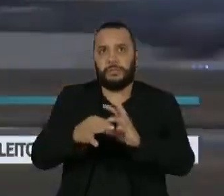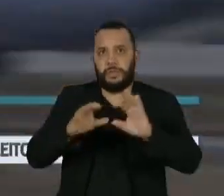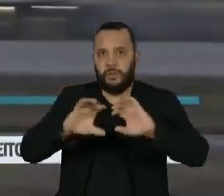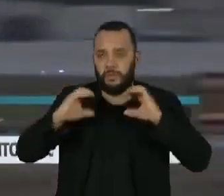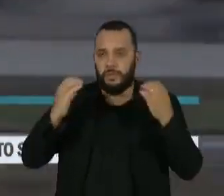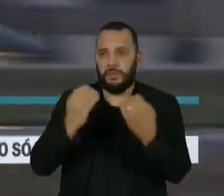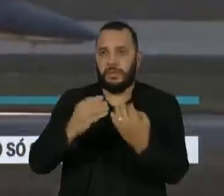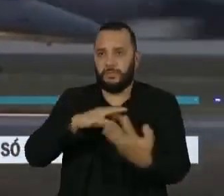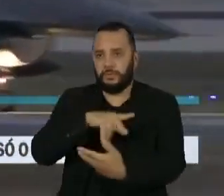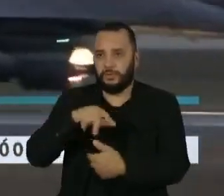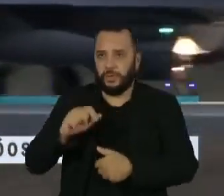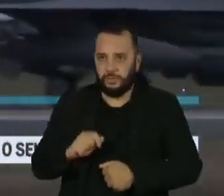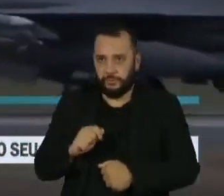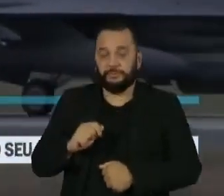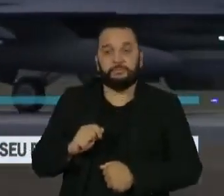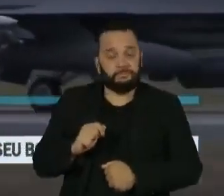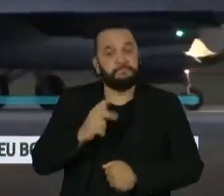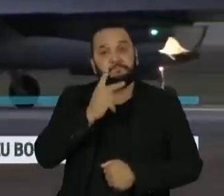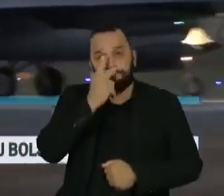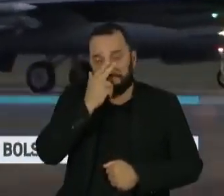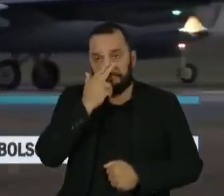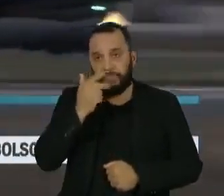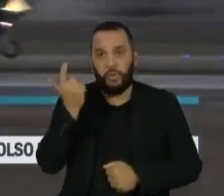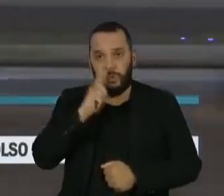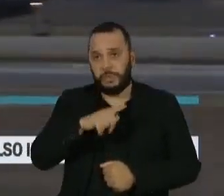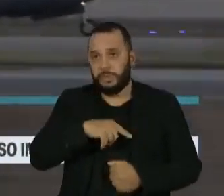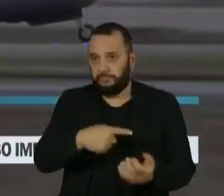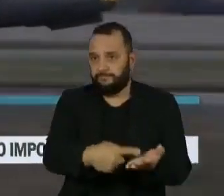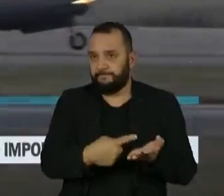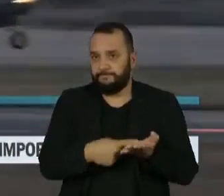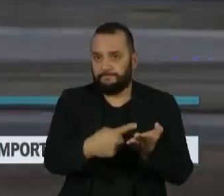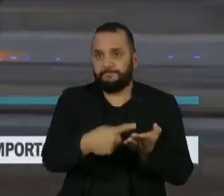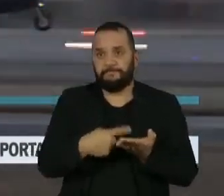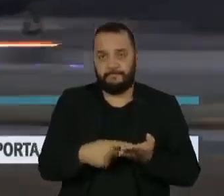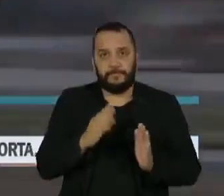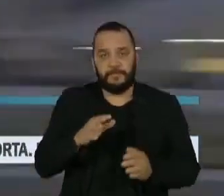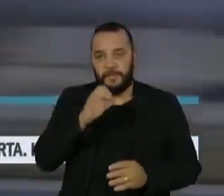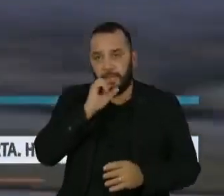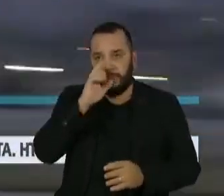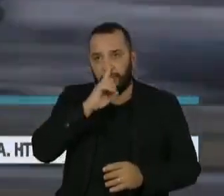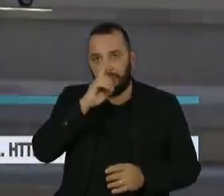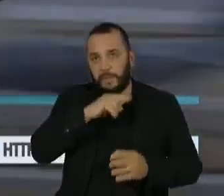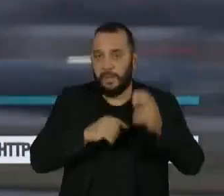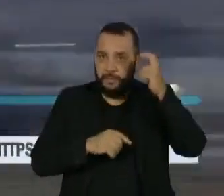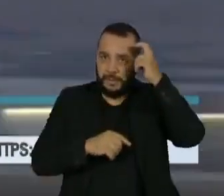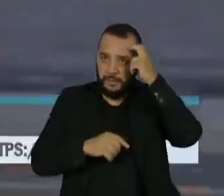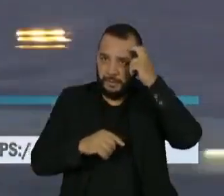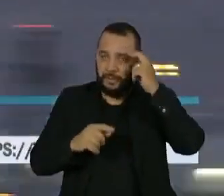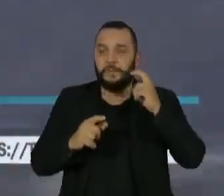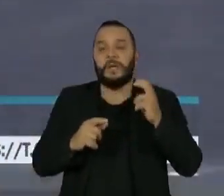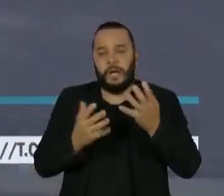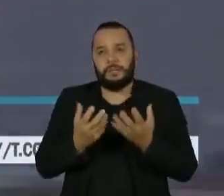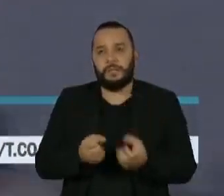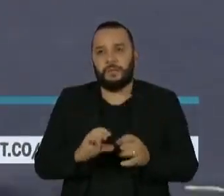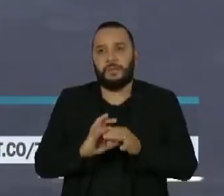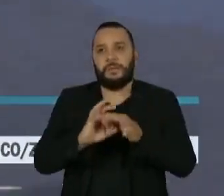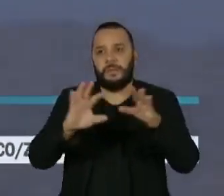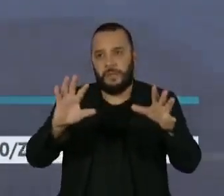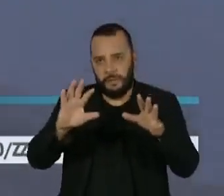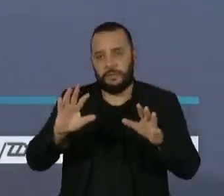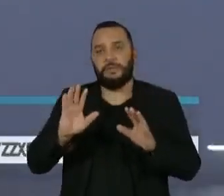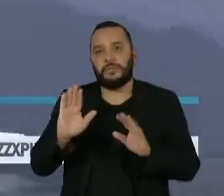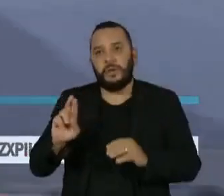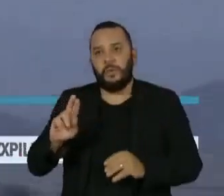internacional. Há sinais de que está conseguindo sucesso. No último fim de semana, a Arábia recebeu aval britânico e italiano